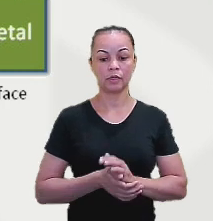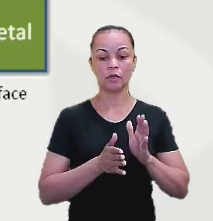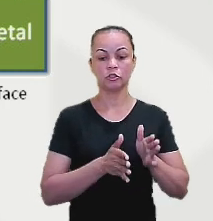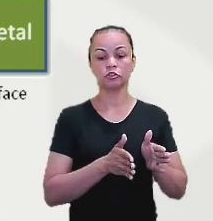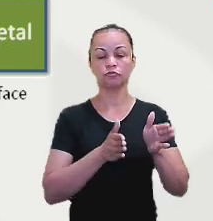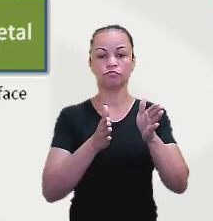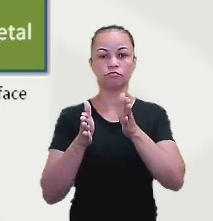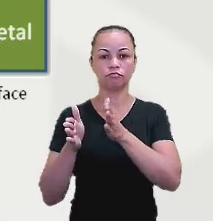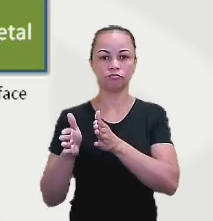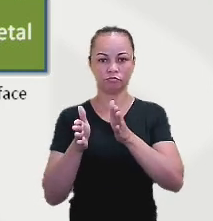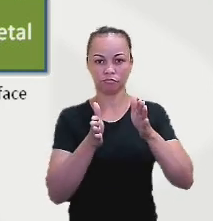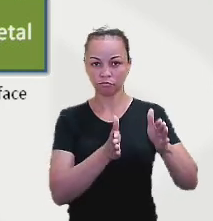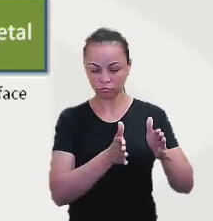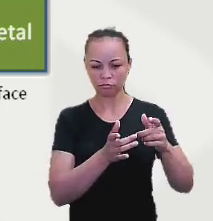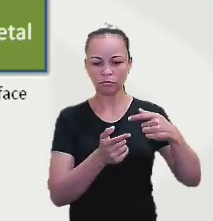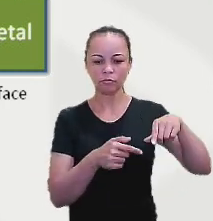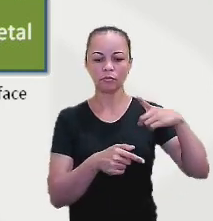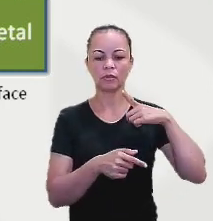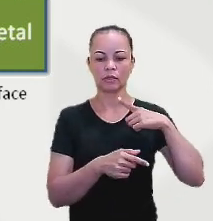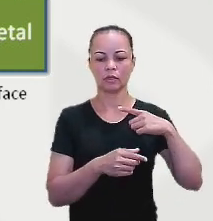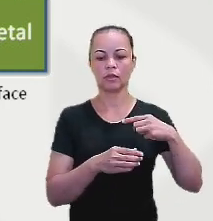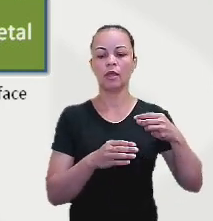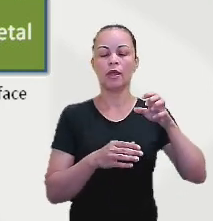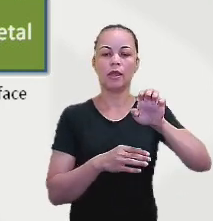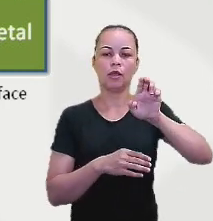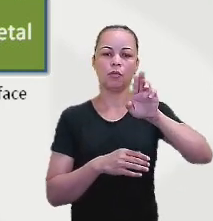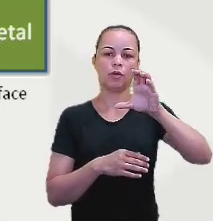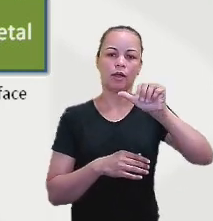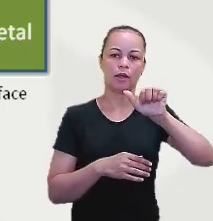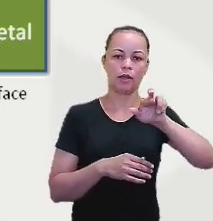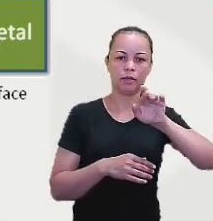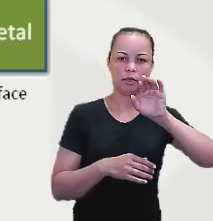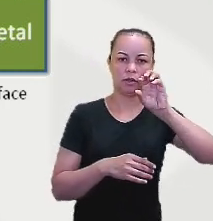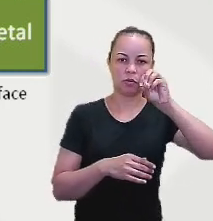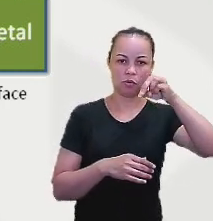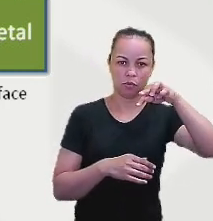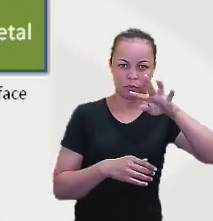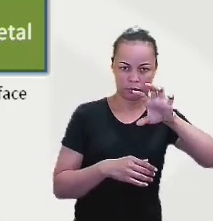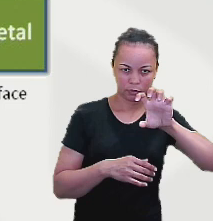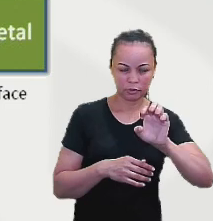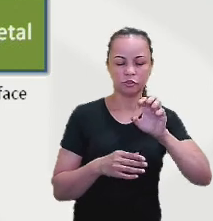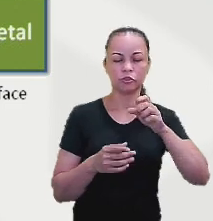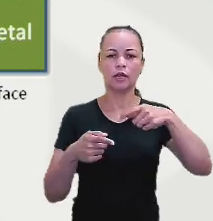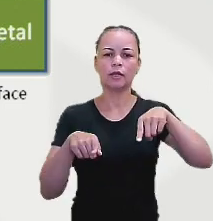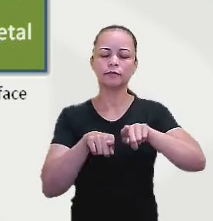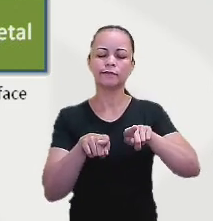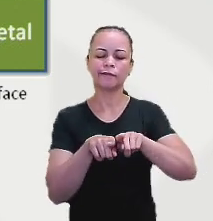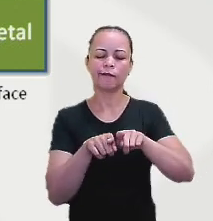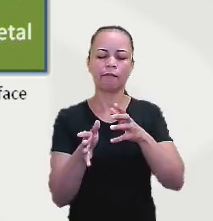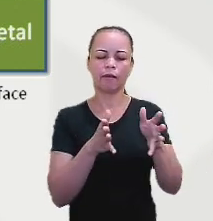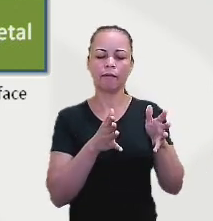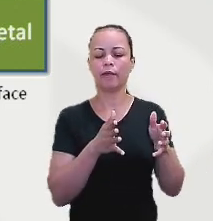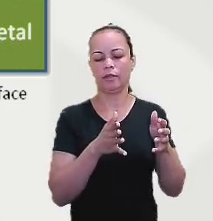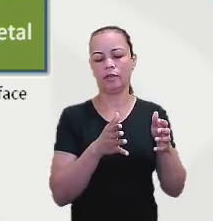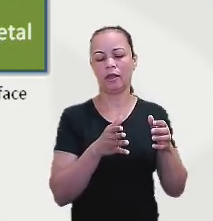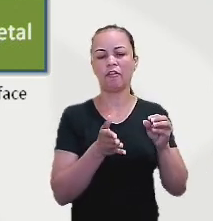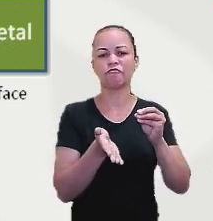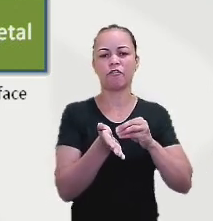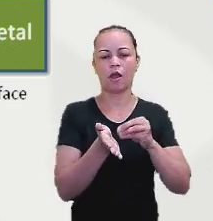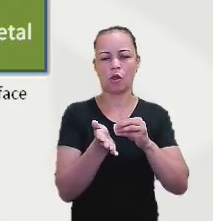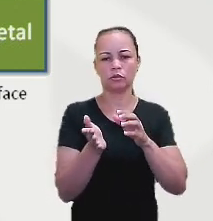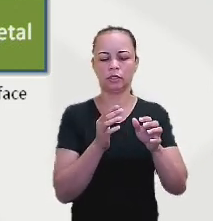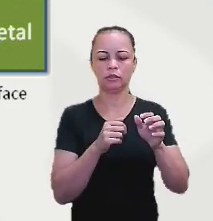está aqui fortalecendo, constituem os seres o quê? Eucariontes, que podem ser unicelulares, o exemplo dos protistas, e podem